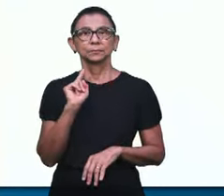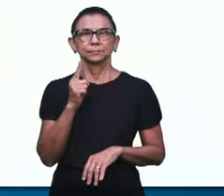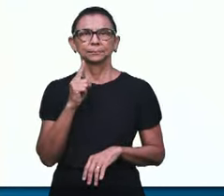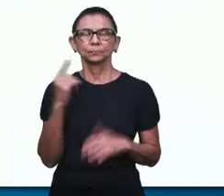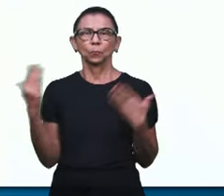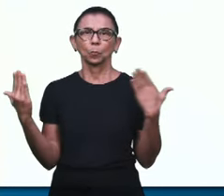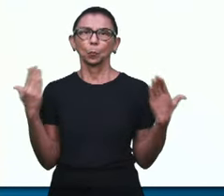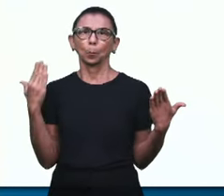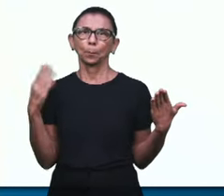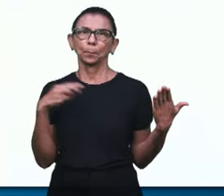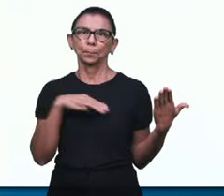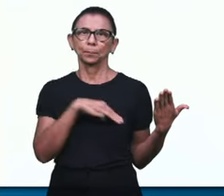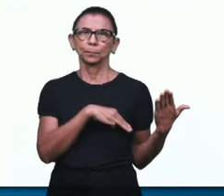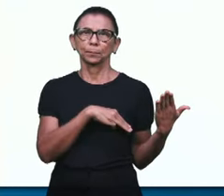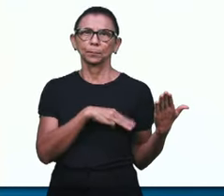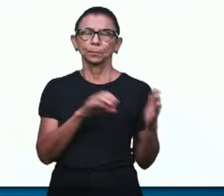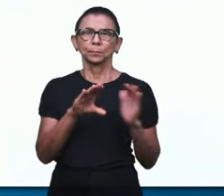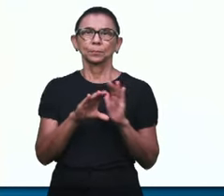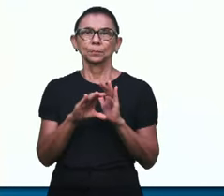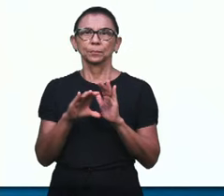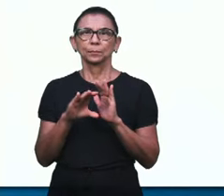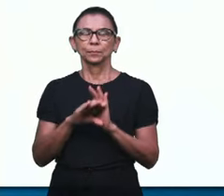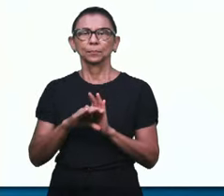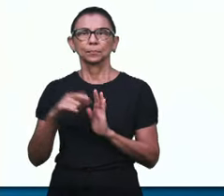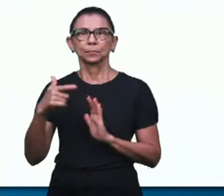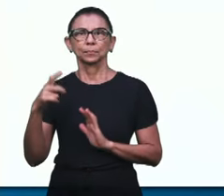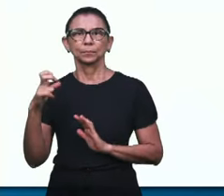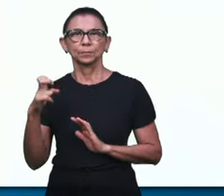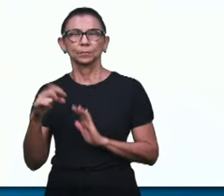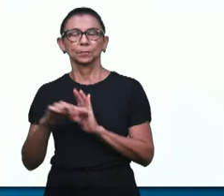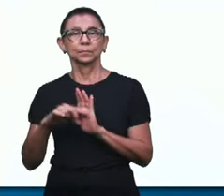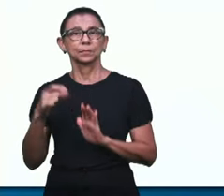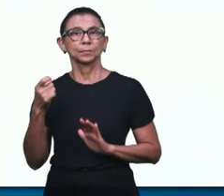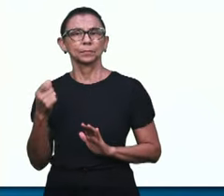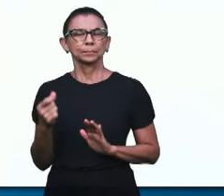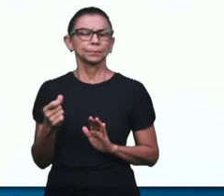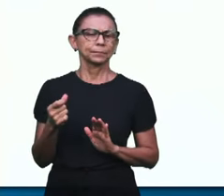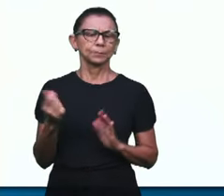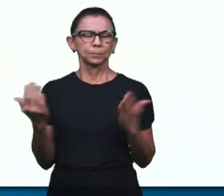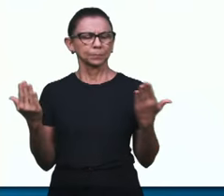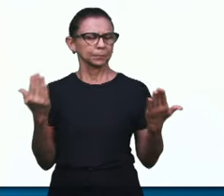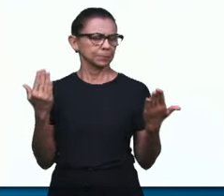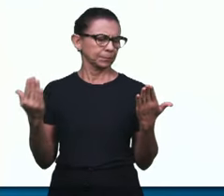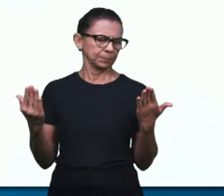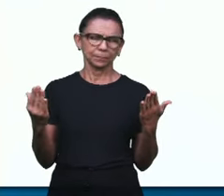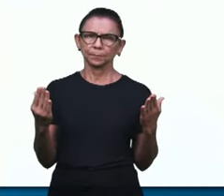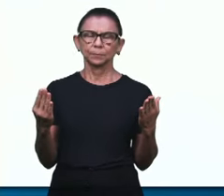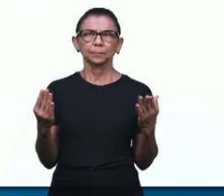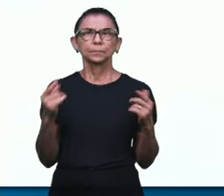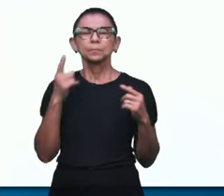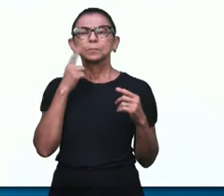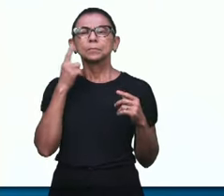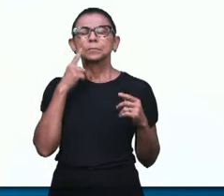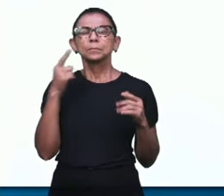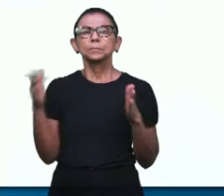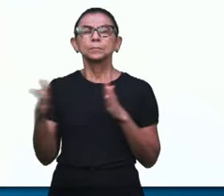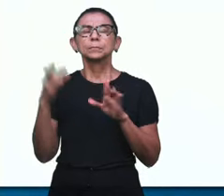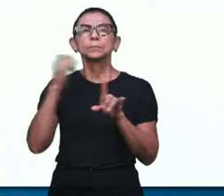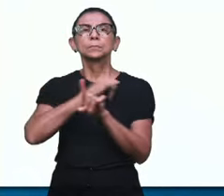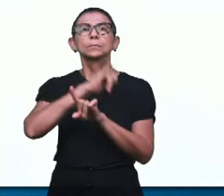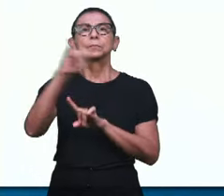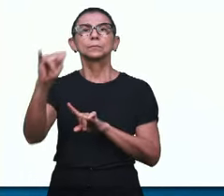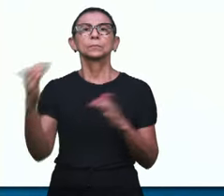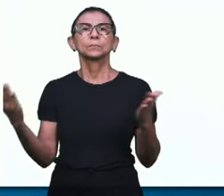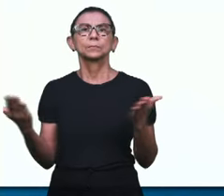que está em Mateus capítulo 25, verso 6, e identificar o momento profético que a igreja vive hoje, tá